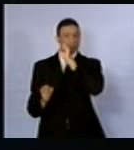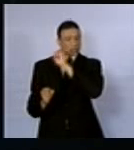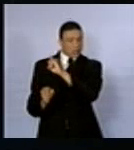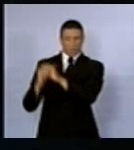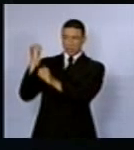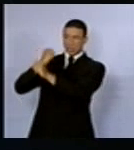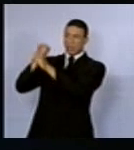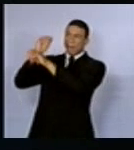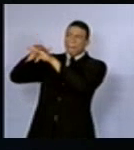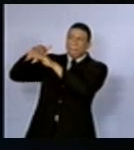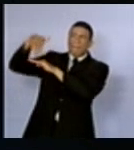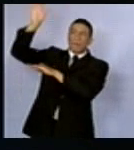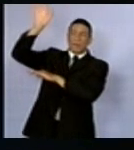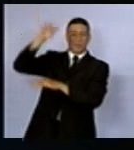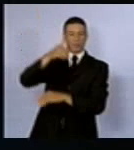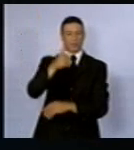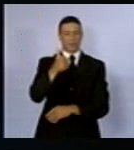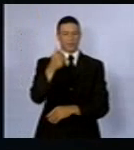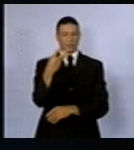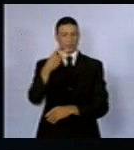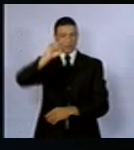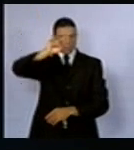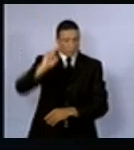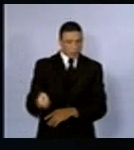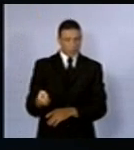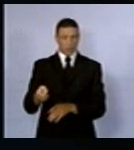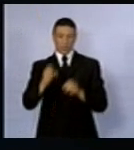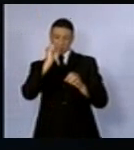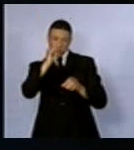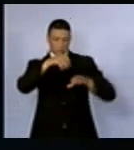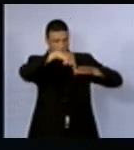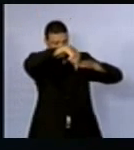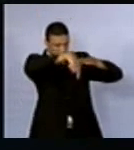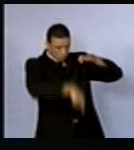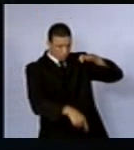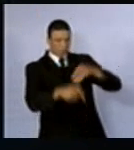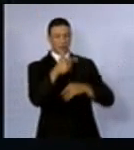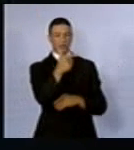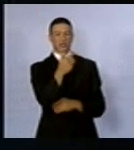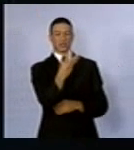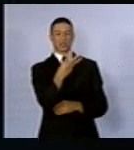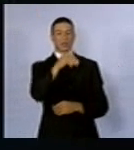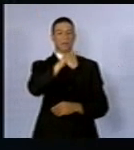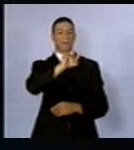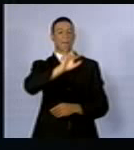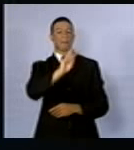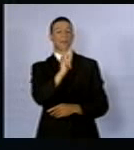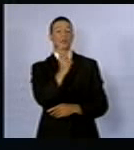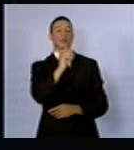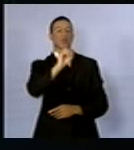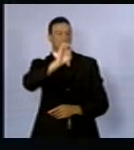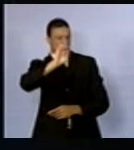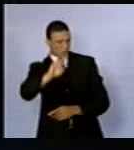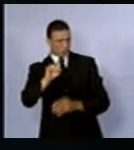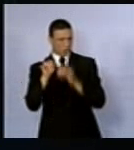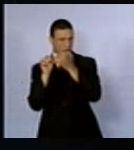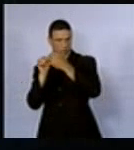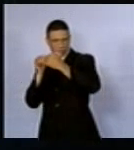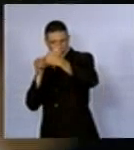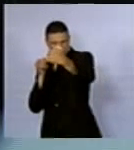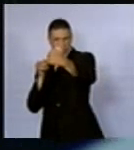milhões por quilômetro e, se fosse subterrânea, 23 milhões por quilômetro. Considerando o número de quilômetros de linha